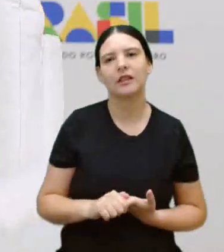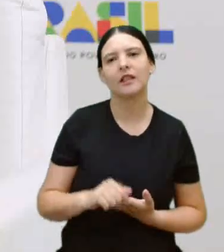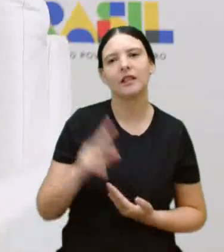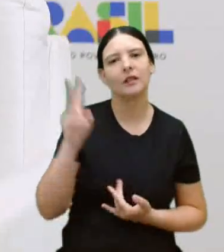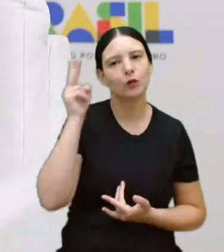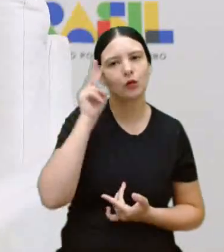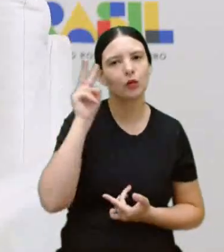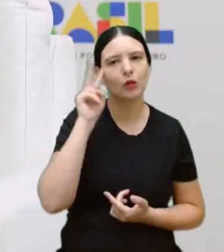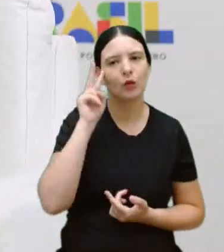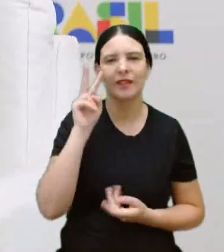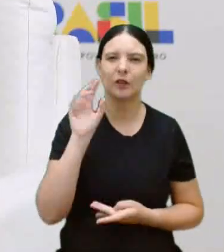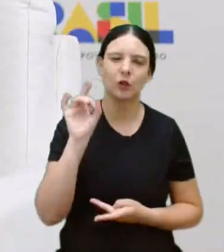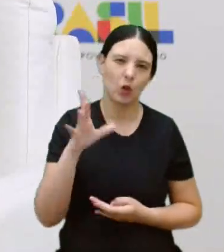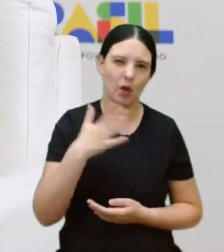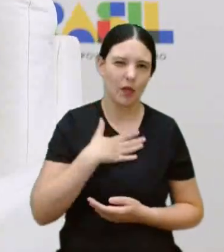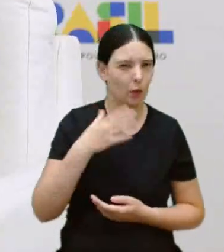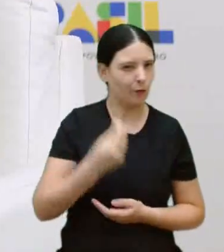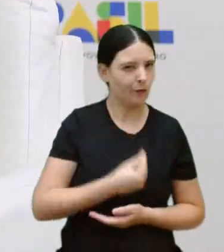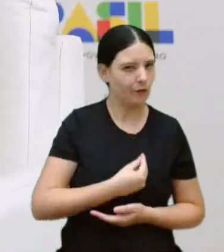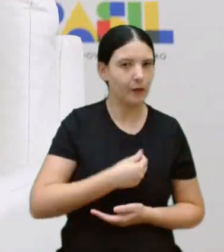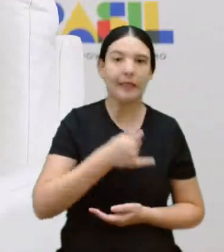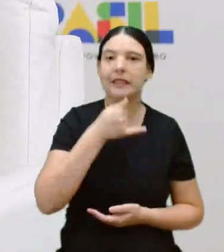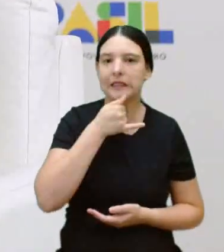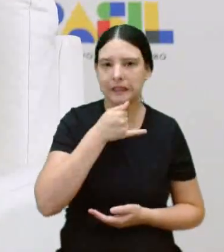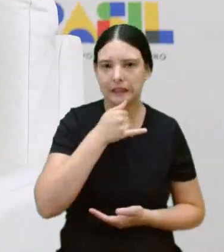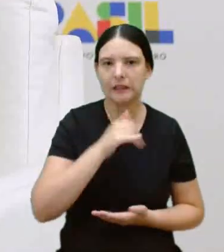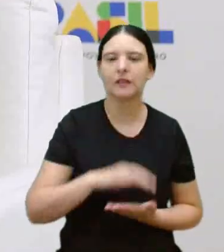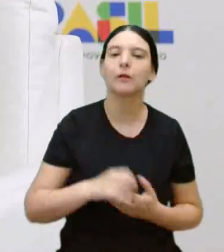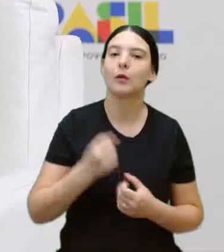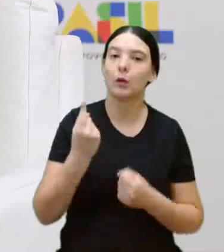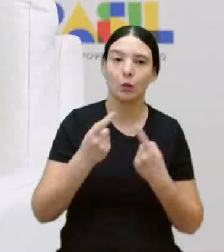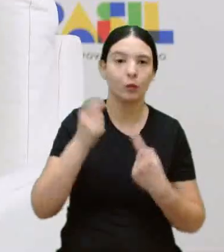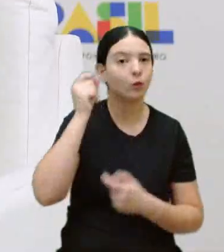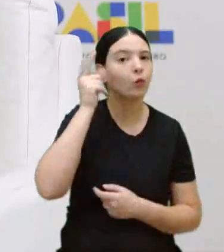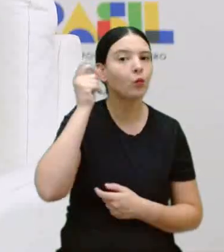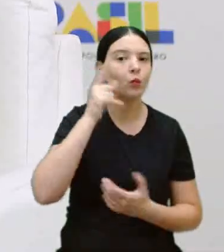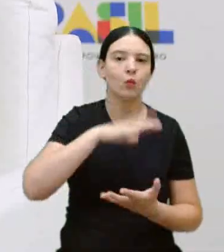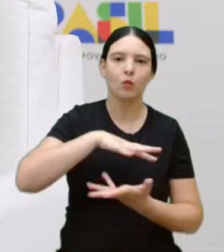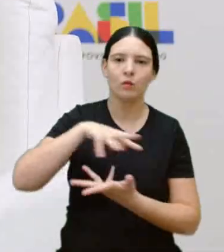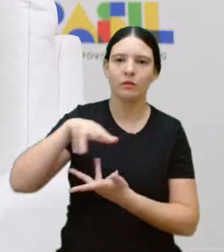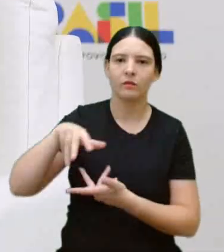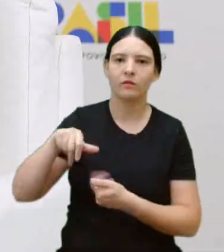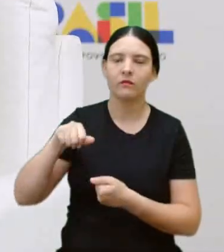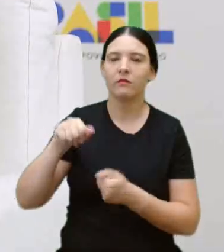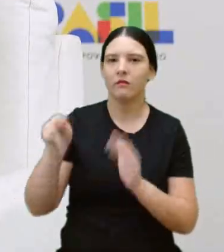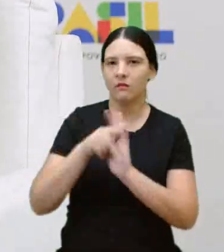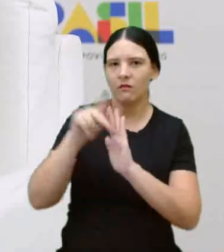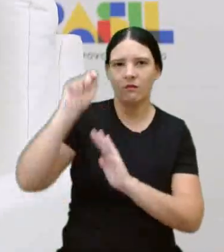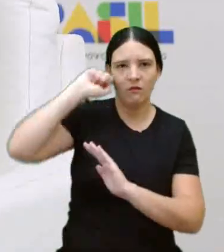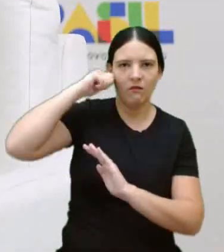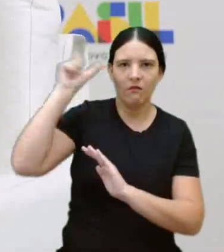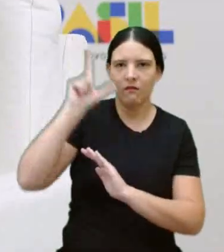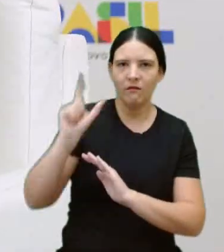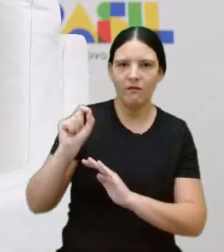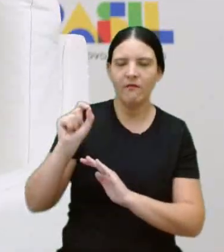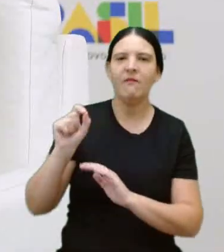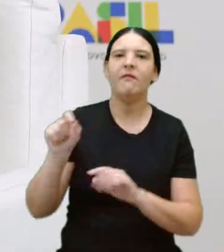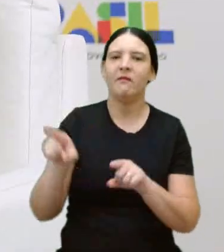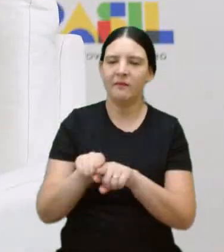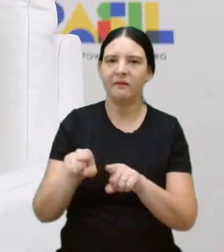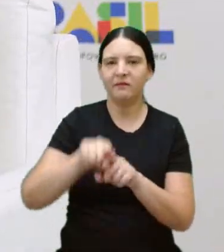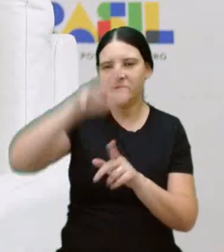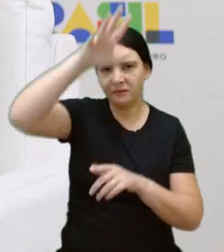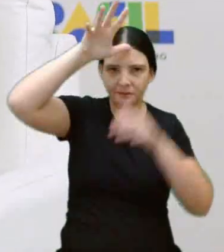só histórias que eu vivi, mas, por exemplo, tem algumas culturas no planeta, falando do continente africano especificamente, deixa eu falar da Amazônia aqui no Brasil,